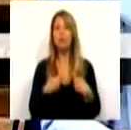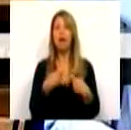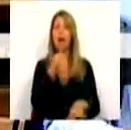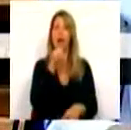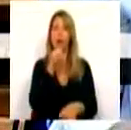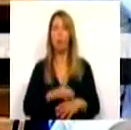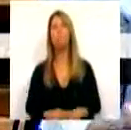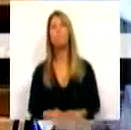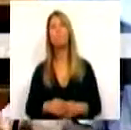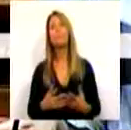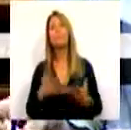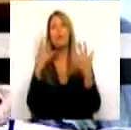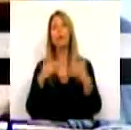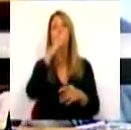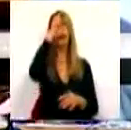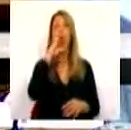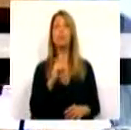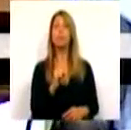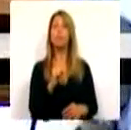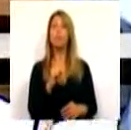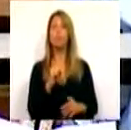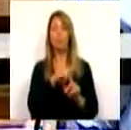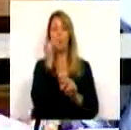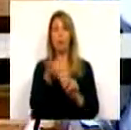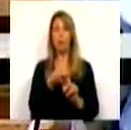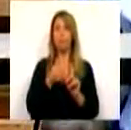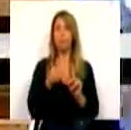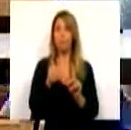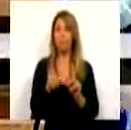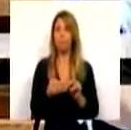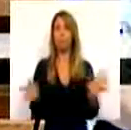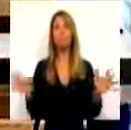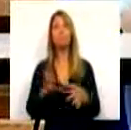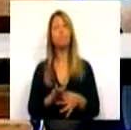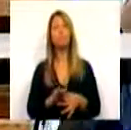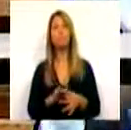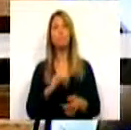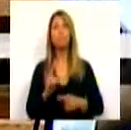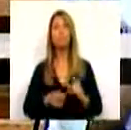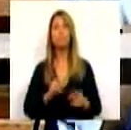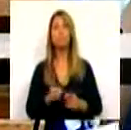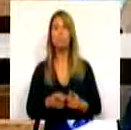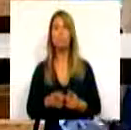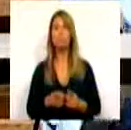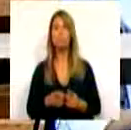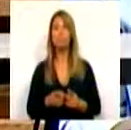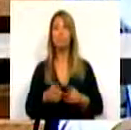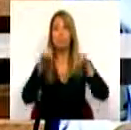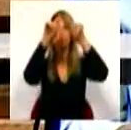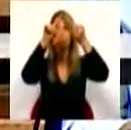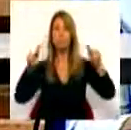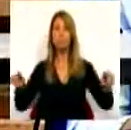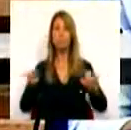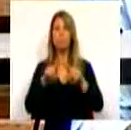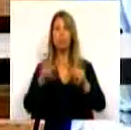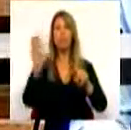O Orçamento de Estado para o próximo ano estrutura-se em torno daquelas que é o triângulo dos principais